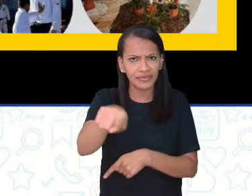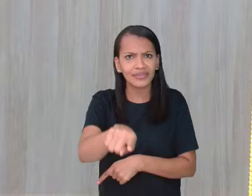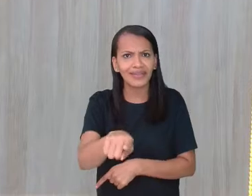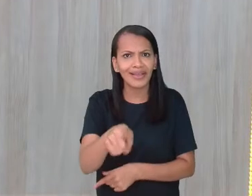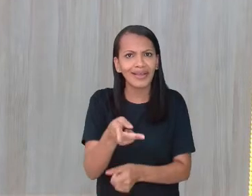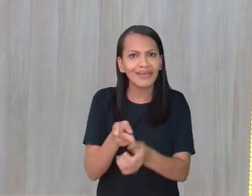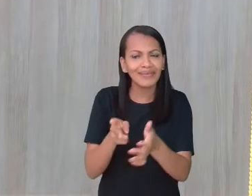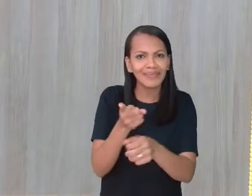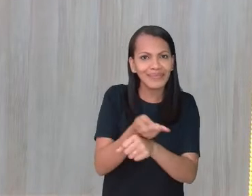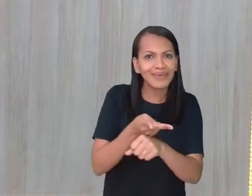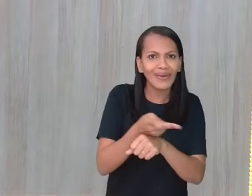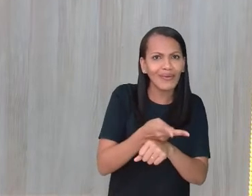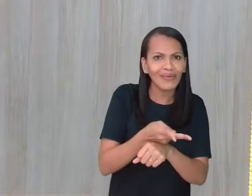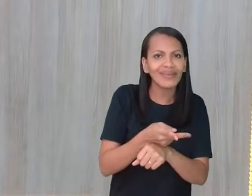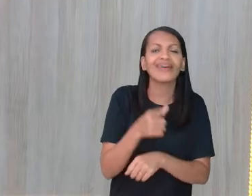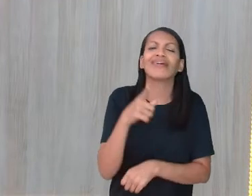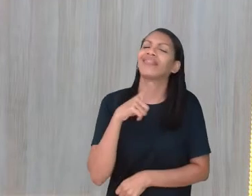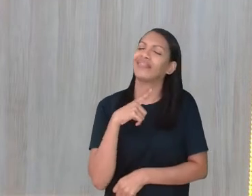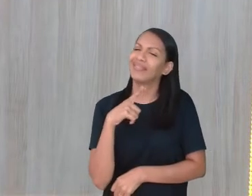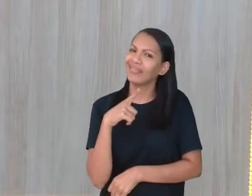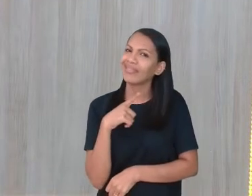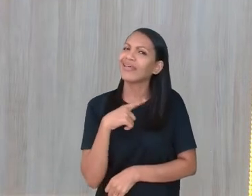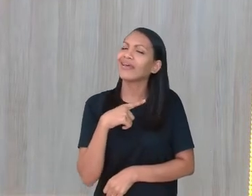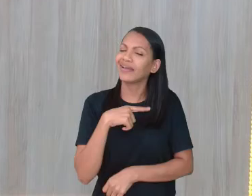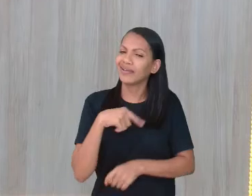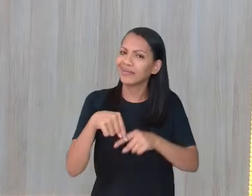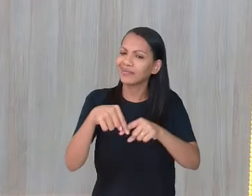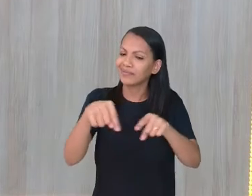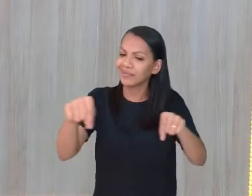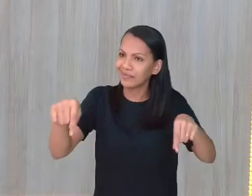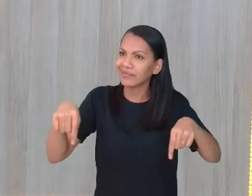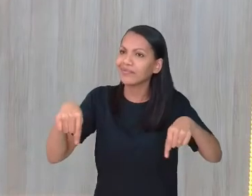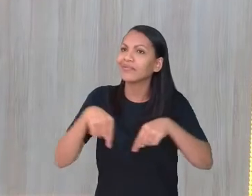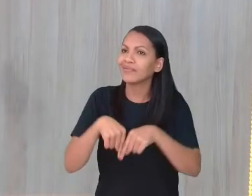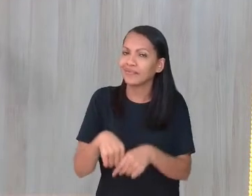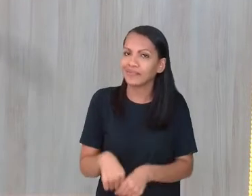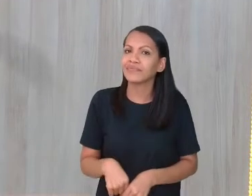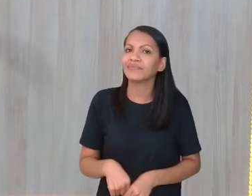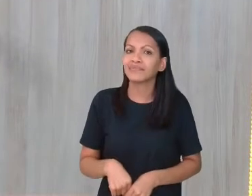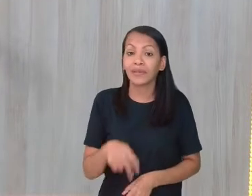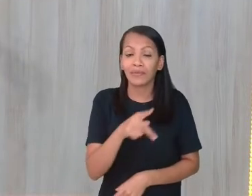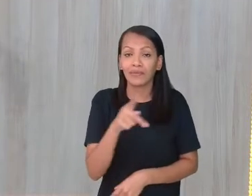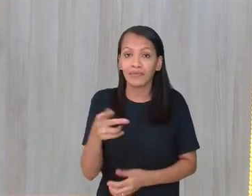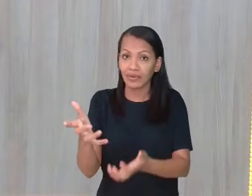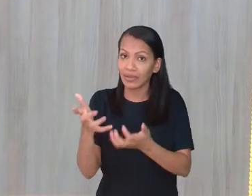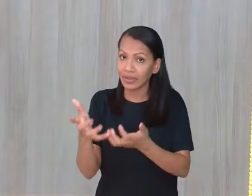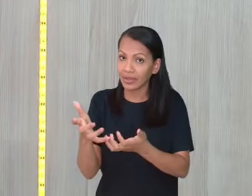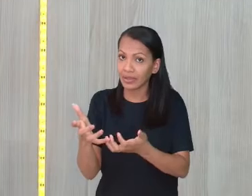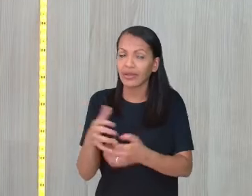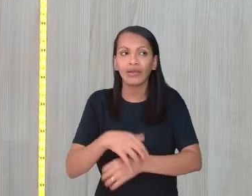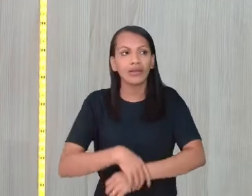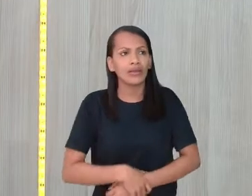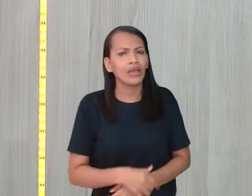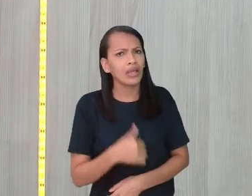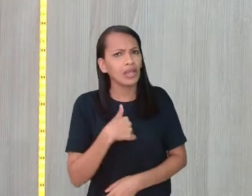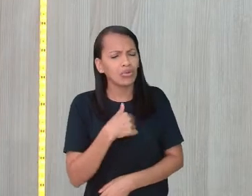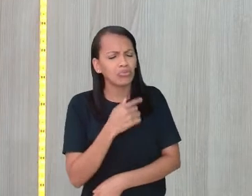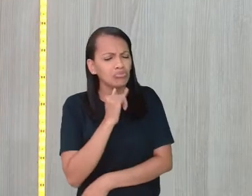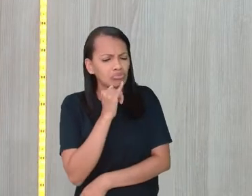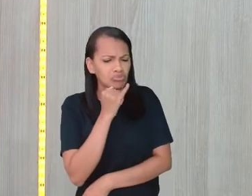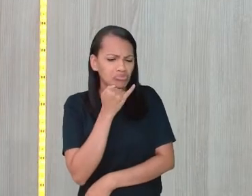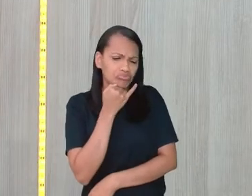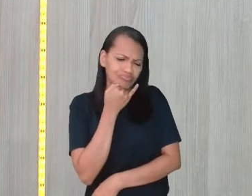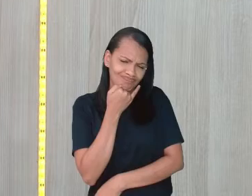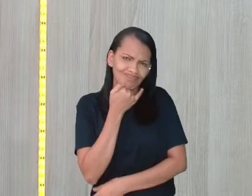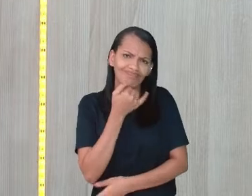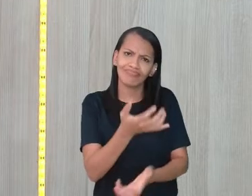procura aí perto do seu bairro que provavelmente vai ter uma quadra dessa. O professor quer falar alguma coisa? Eu estou muito triste, eu